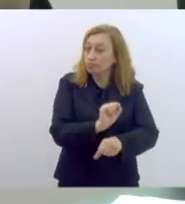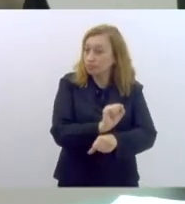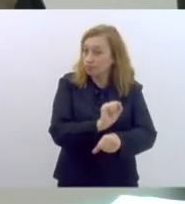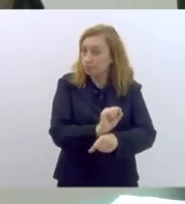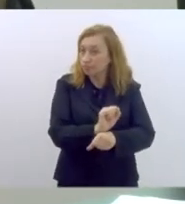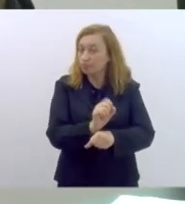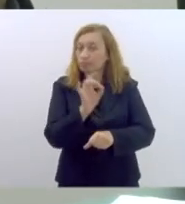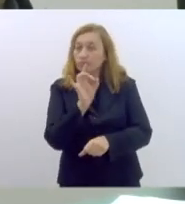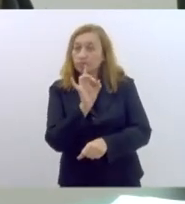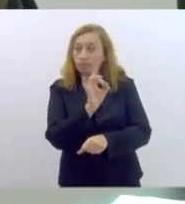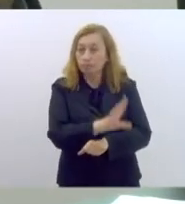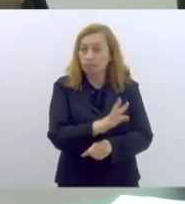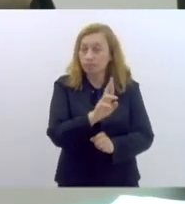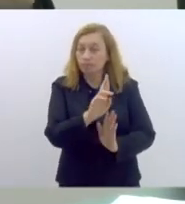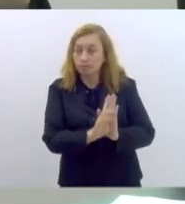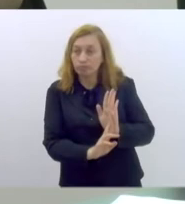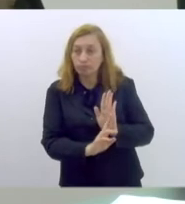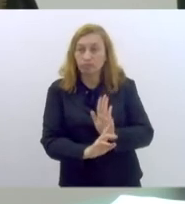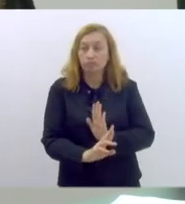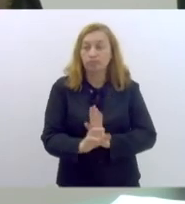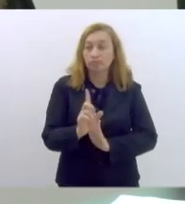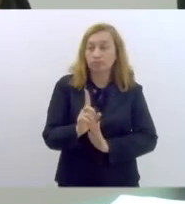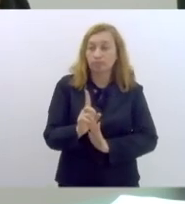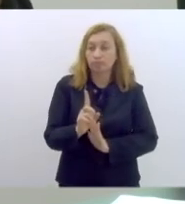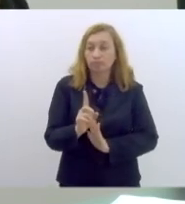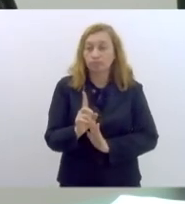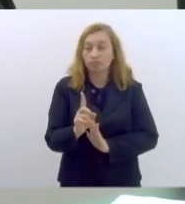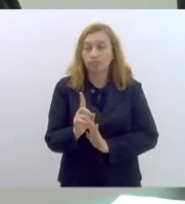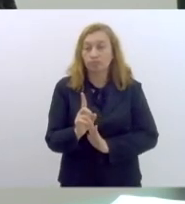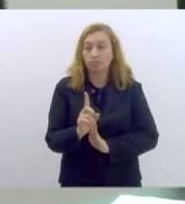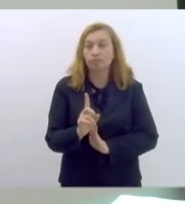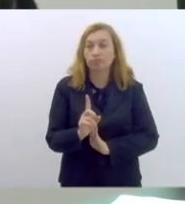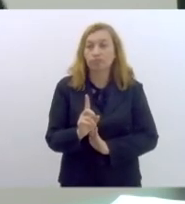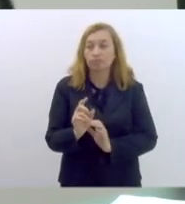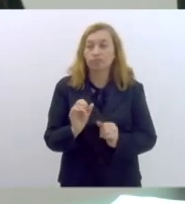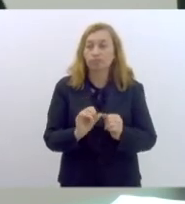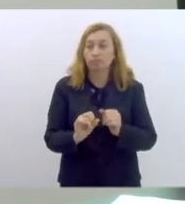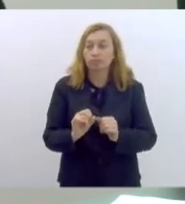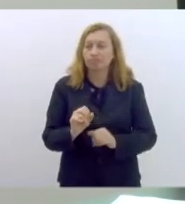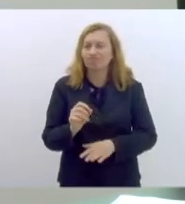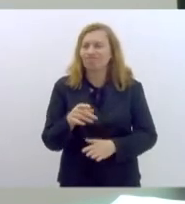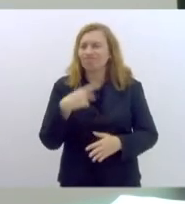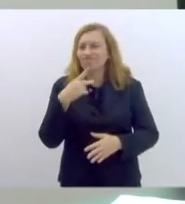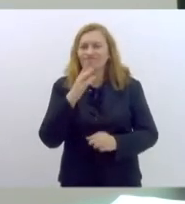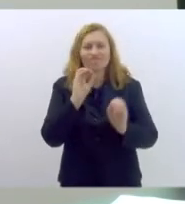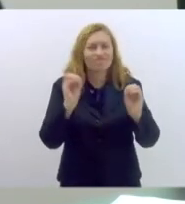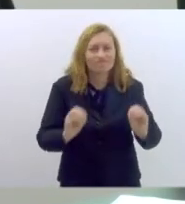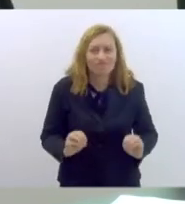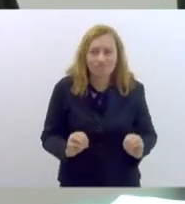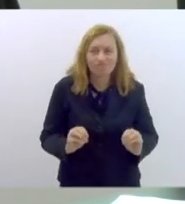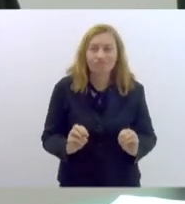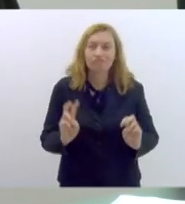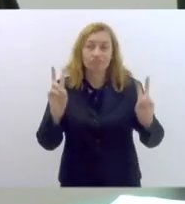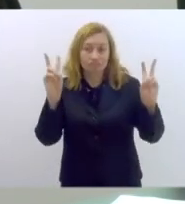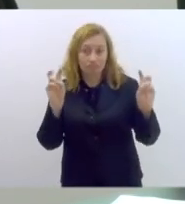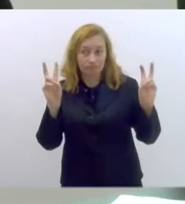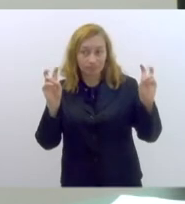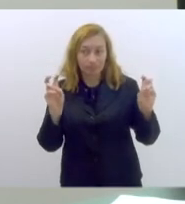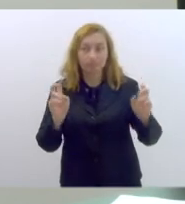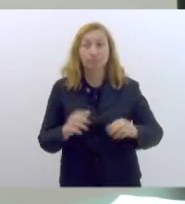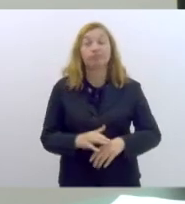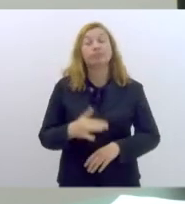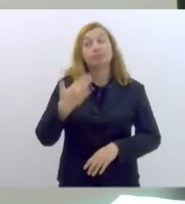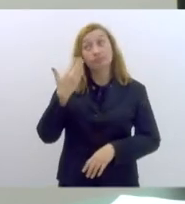última redação que eu vi, que ainda não foi a sancionada, vou ler a sancionada, não fazia nenhuma menção a isso. Aí